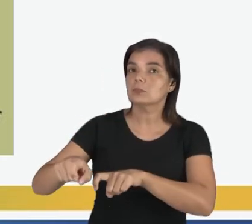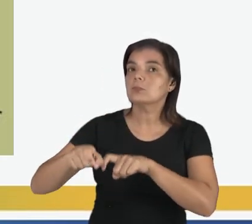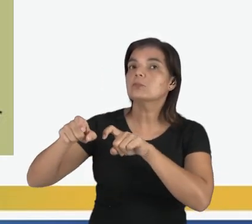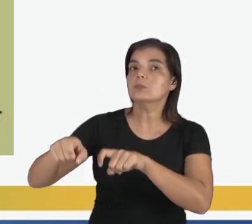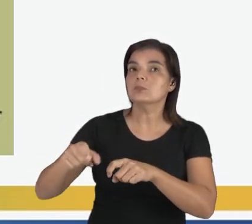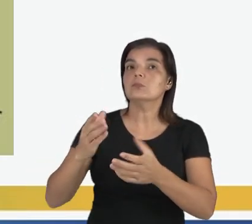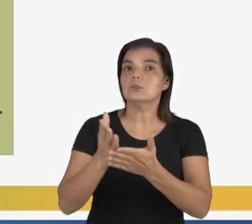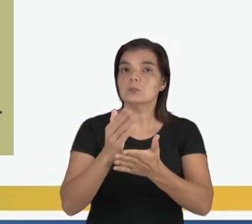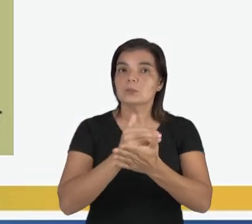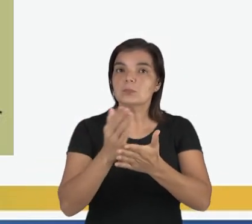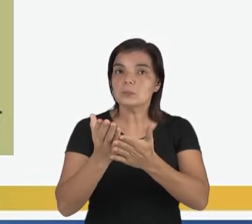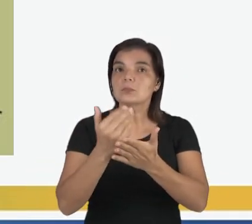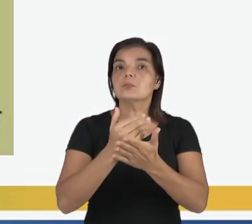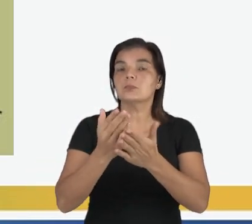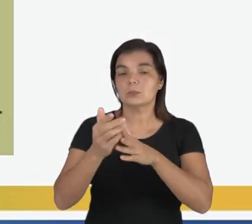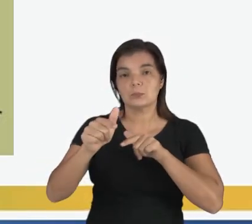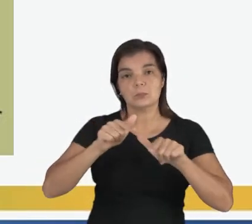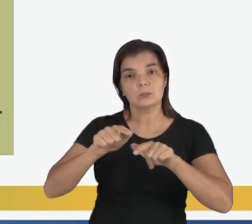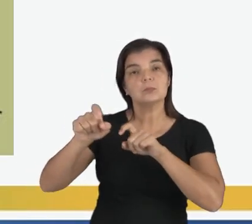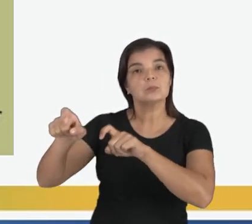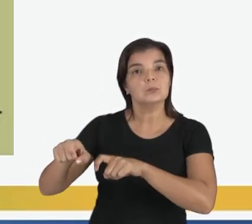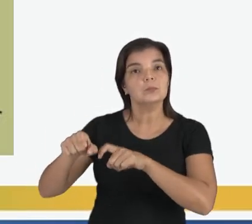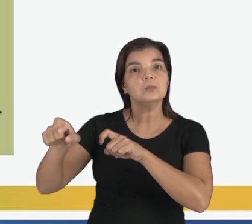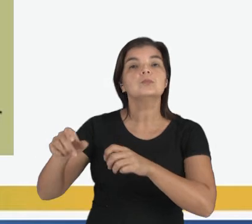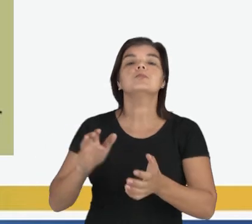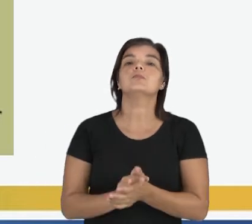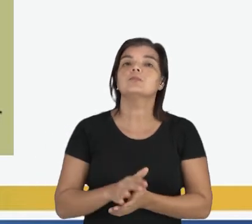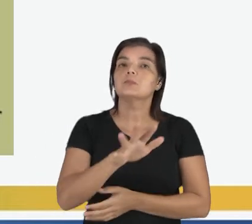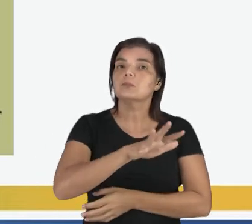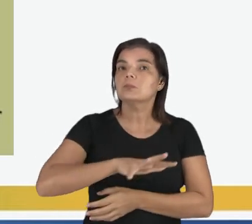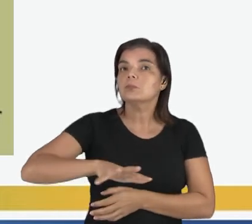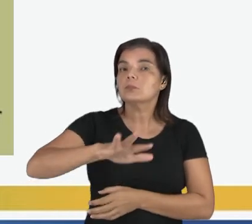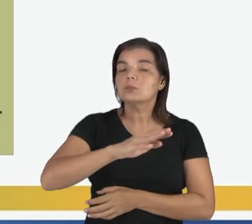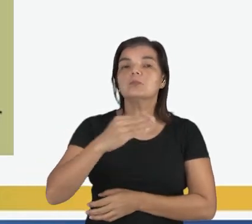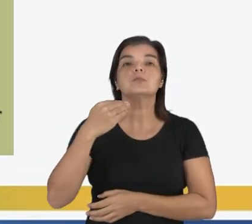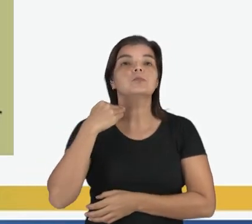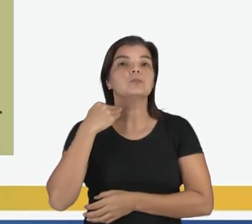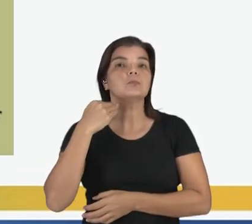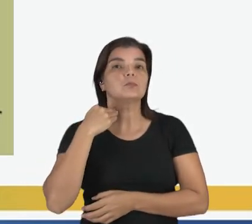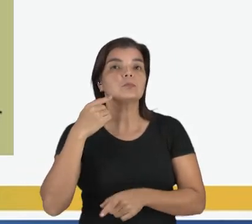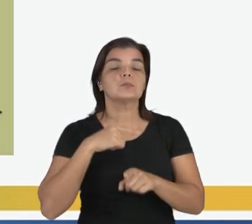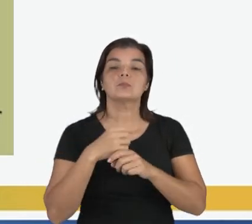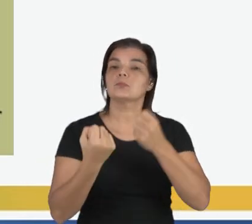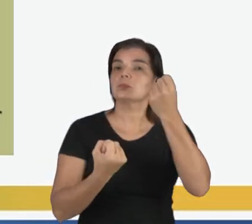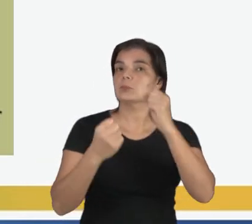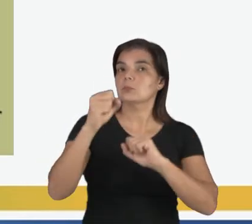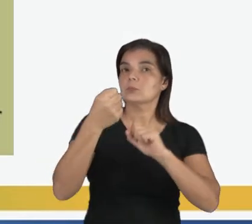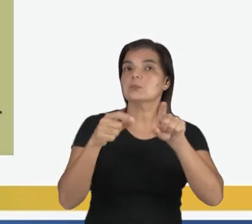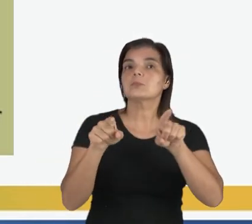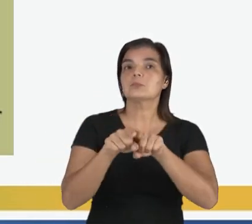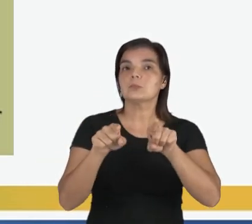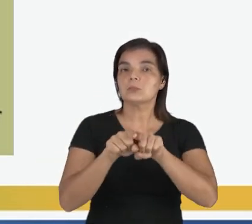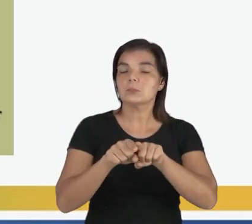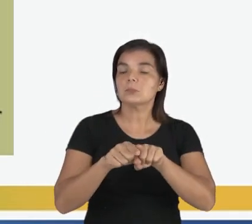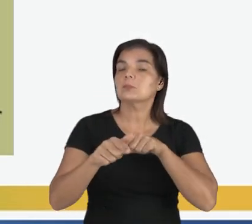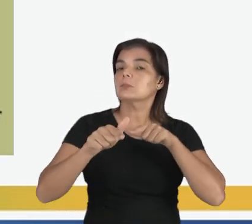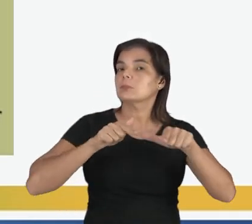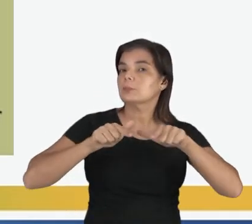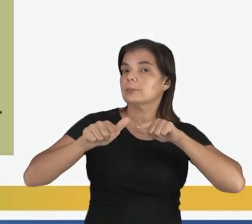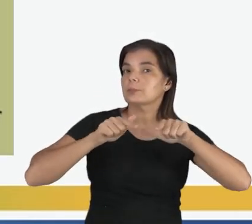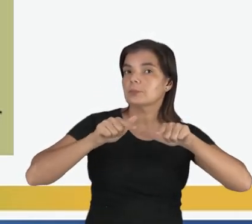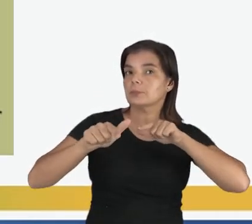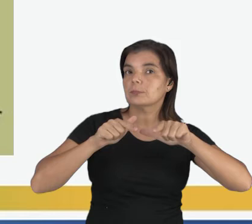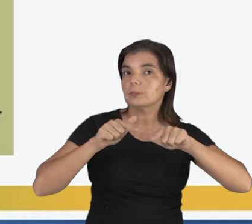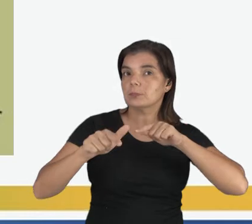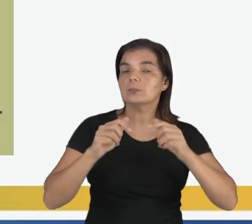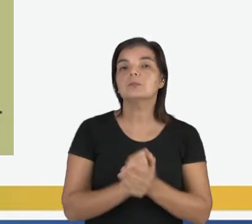são redistribuídas para os trabalhadores do campo, a nacionalização de bancos, né, fábricas passaram, então, para a